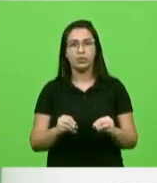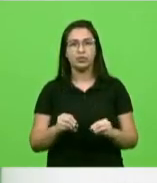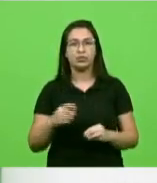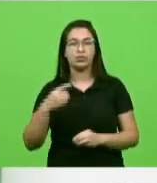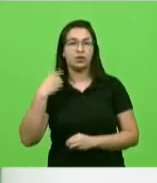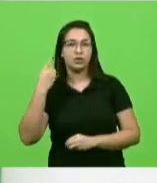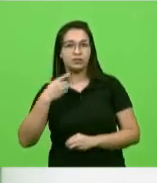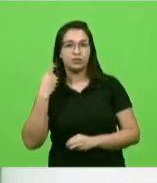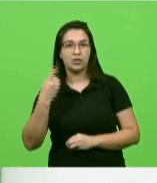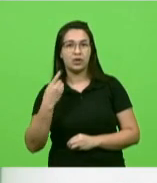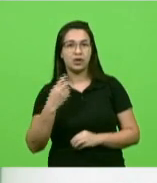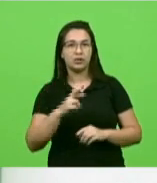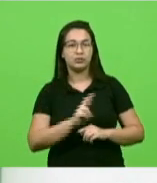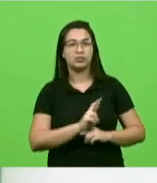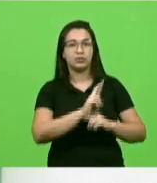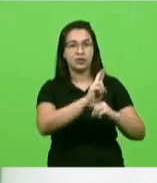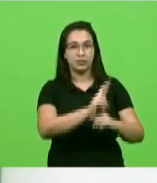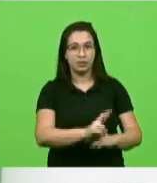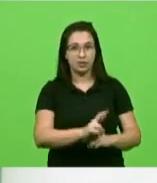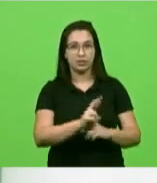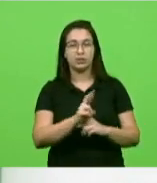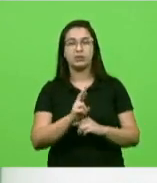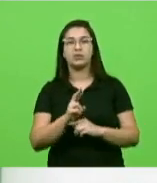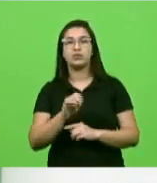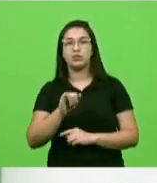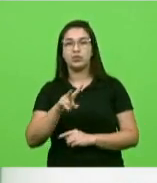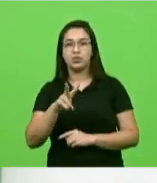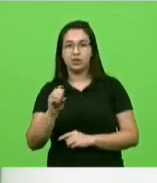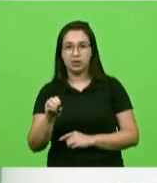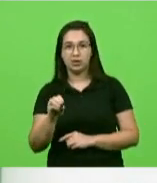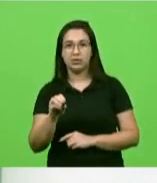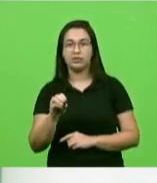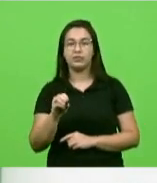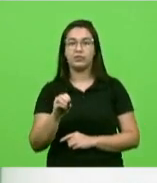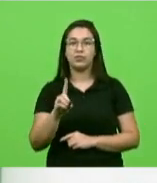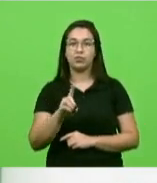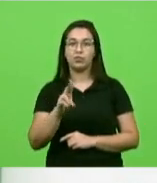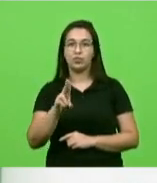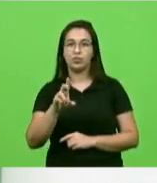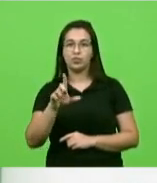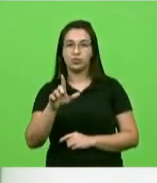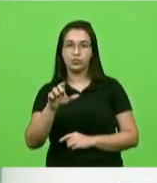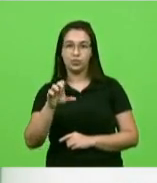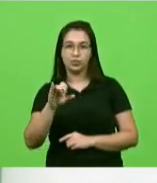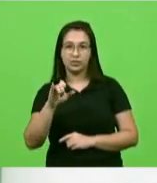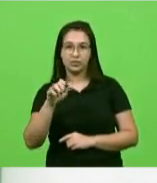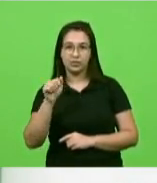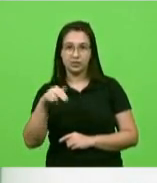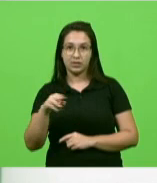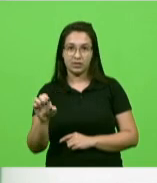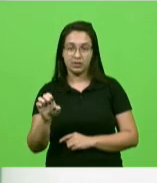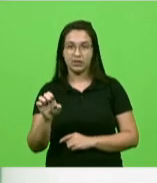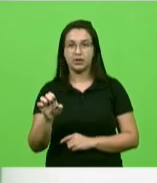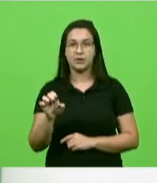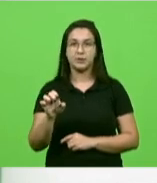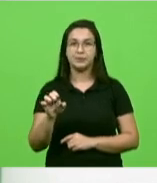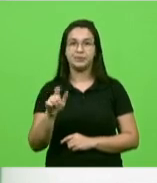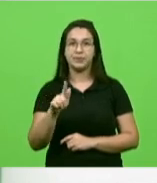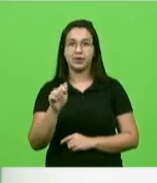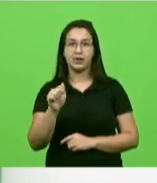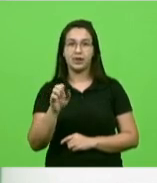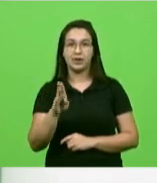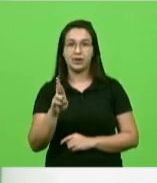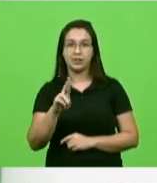dos representantes, doutor Leonardo Borchal, Ivo Borchal, Josué Ledra Leite, Luciane Beckhausen Borchardt,